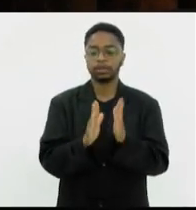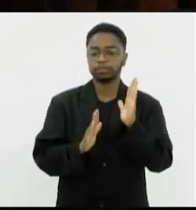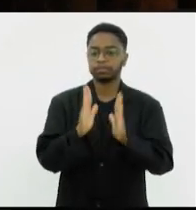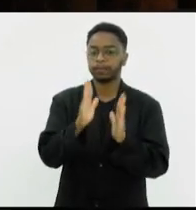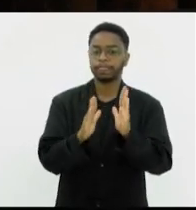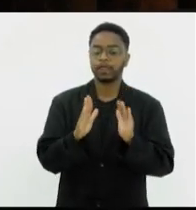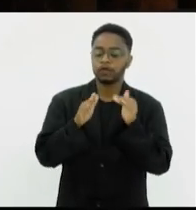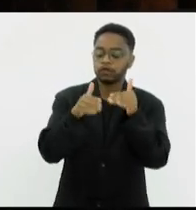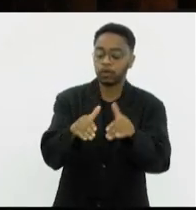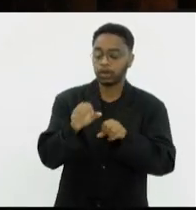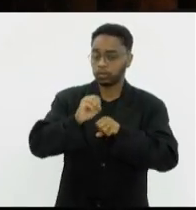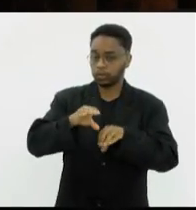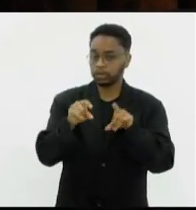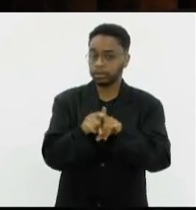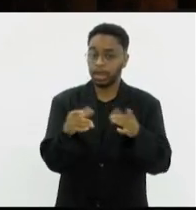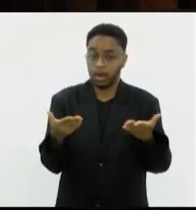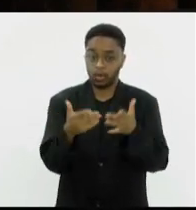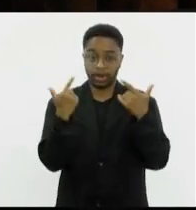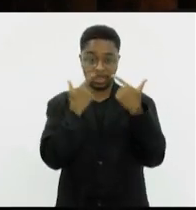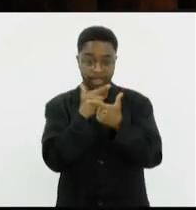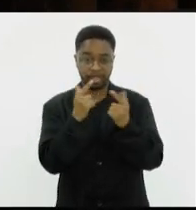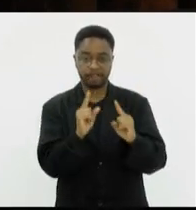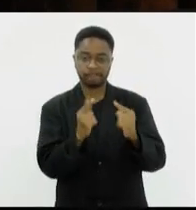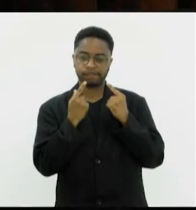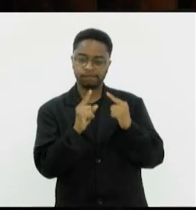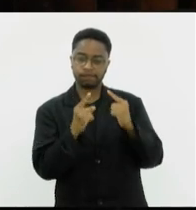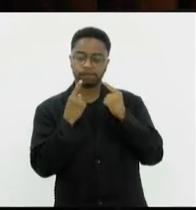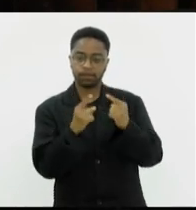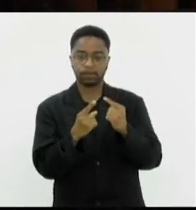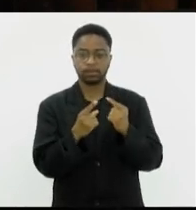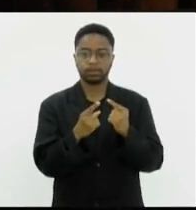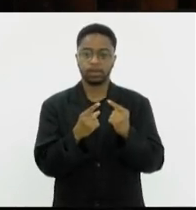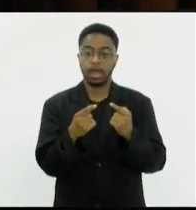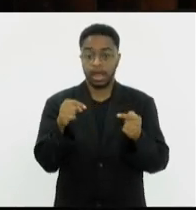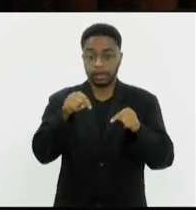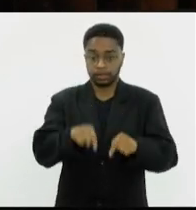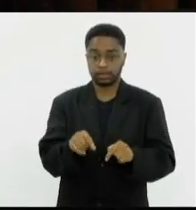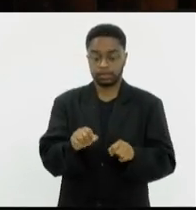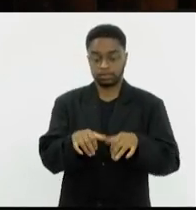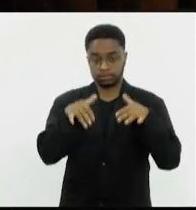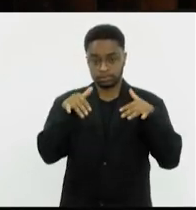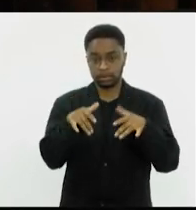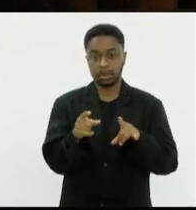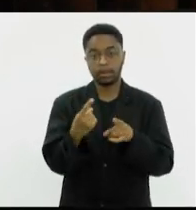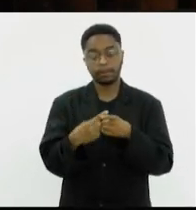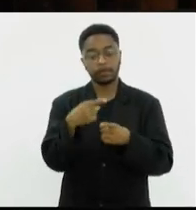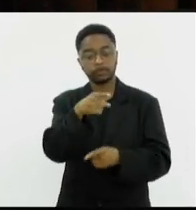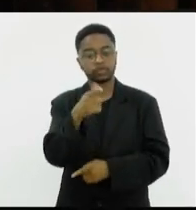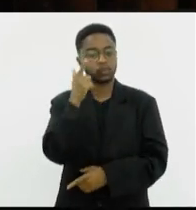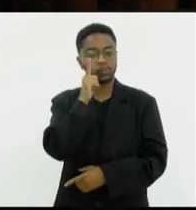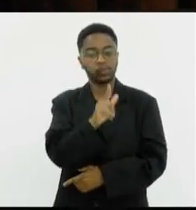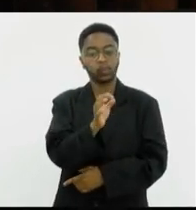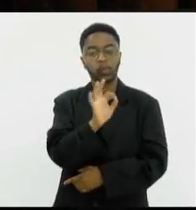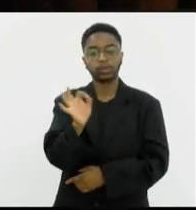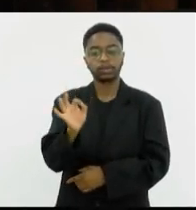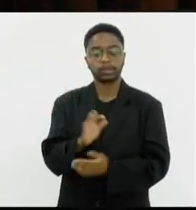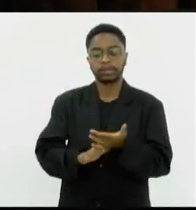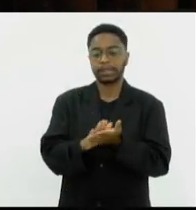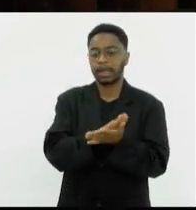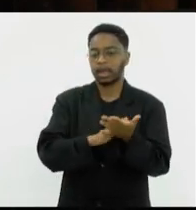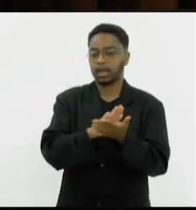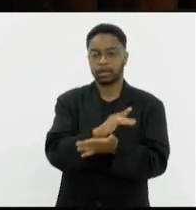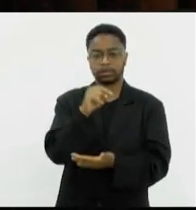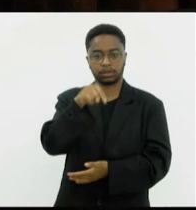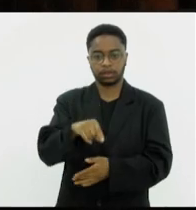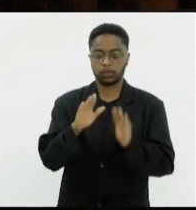da educação e agora ri debochadamente, cinicamente aqui nesse plenário. Vossa Excelência não conquistou absolutamente